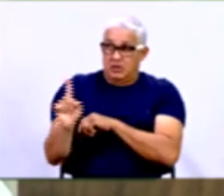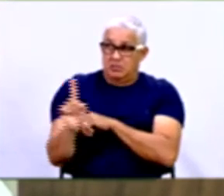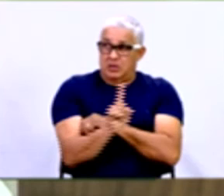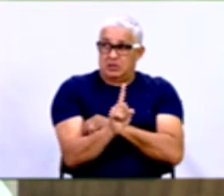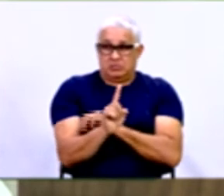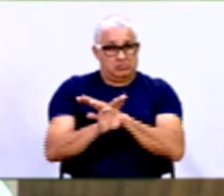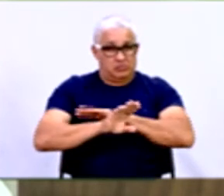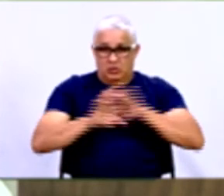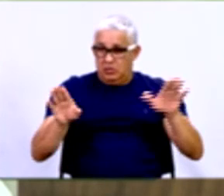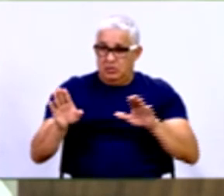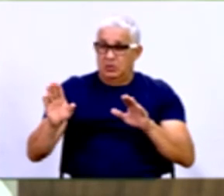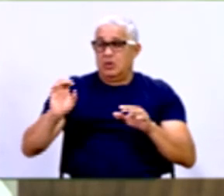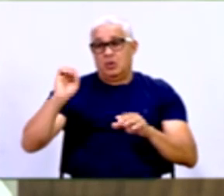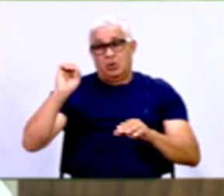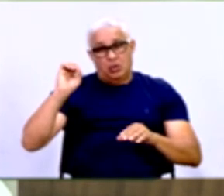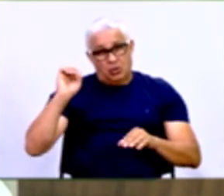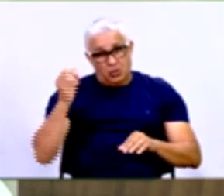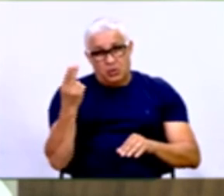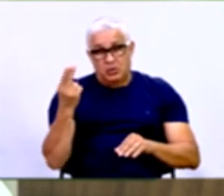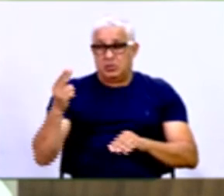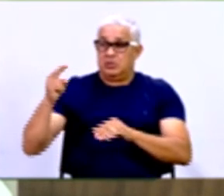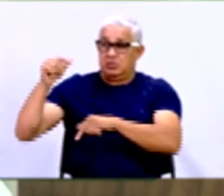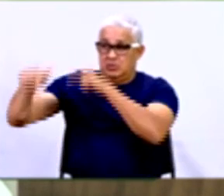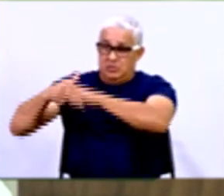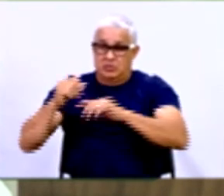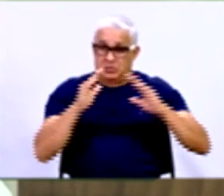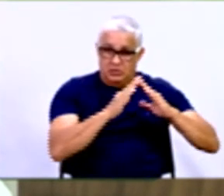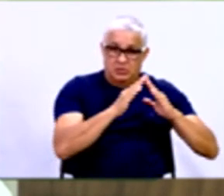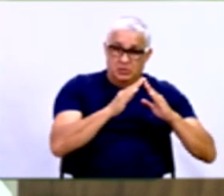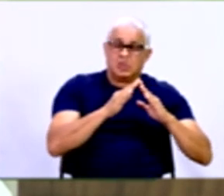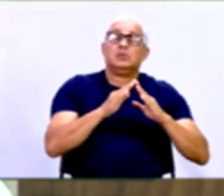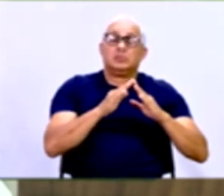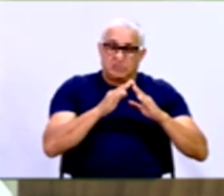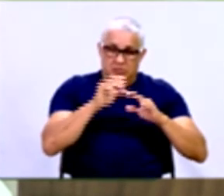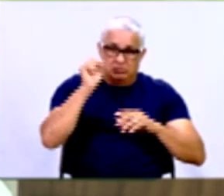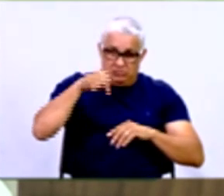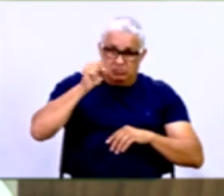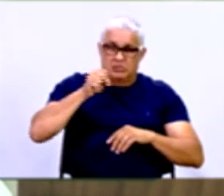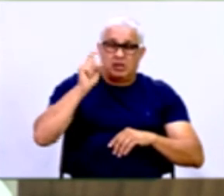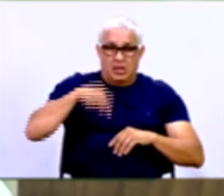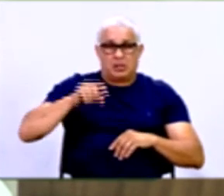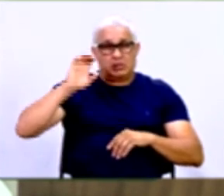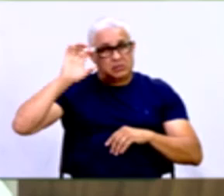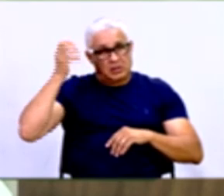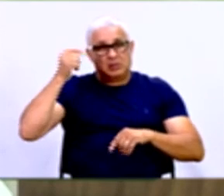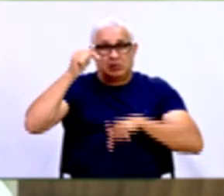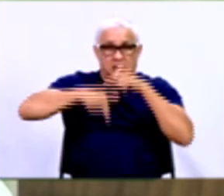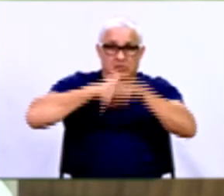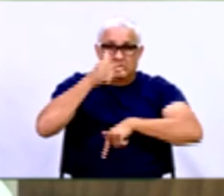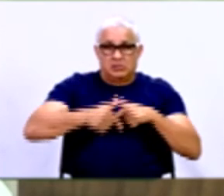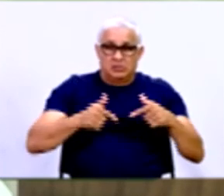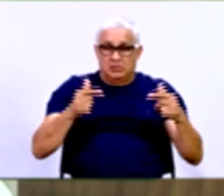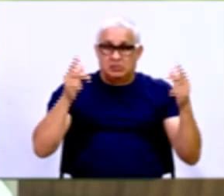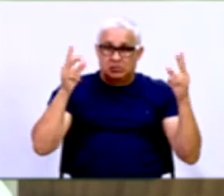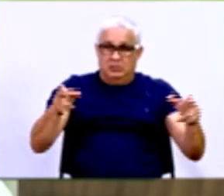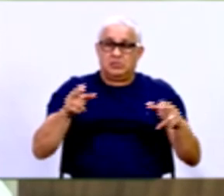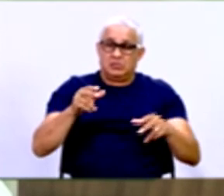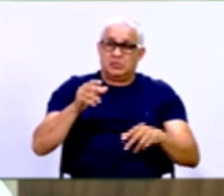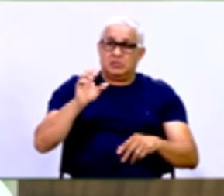para a residência ou da residência para o trabalho, é considerado também um acidente de trabalho. É equiparado a acidente de